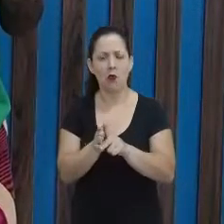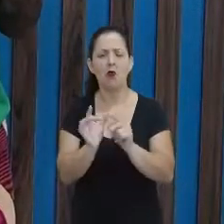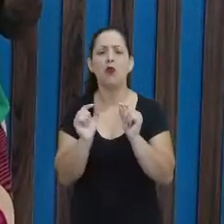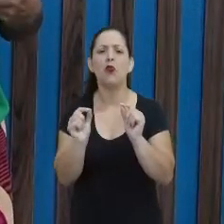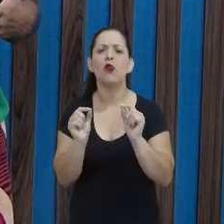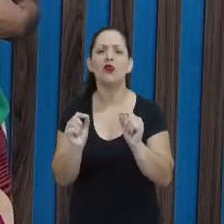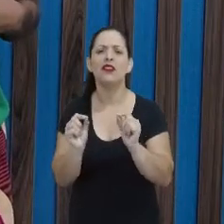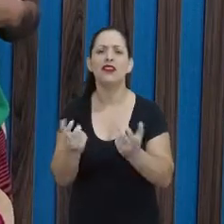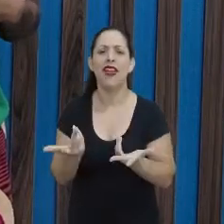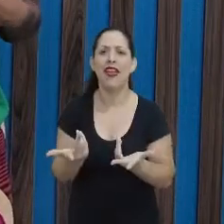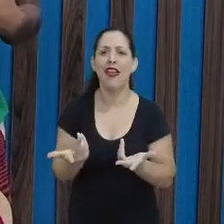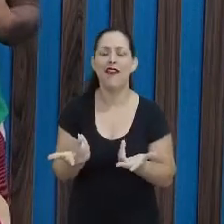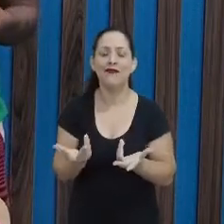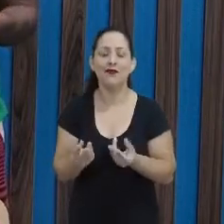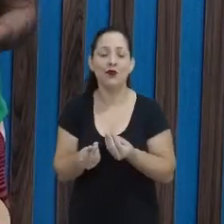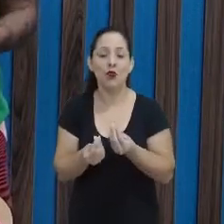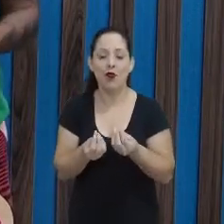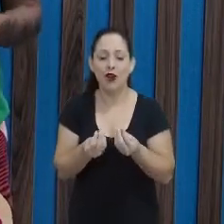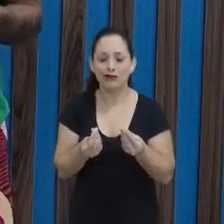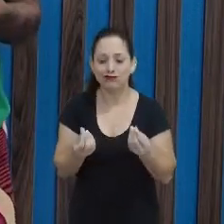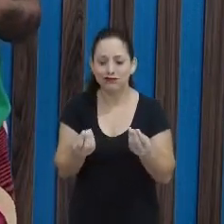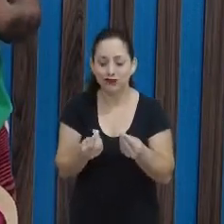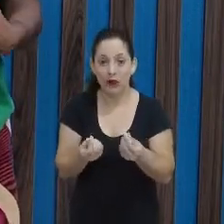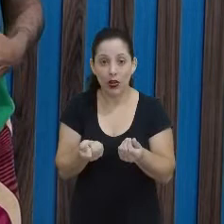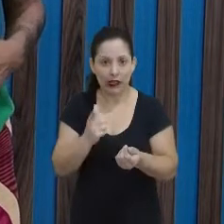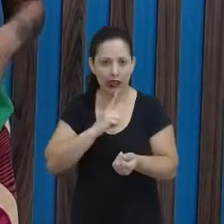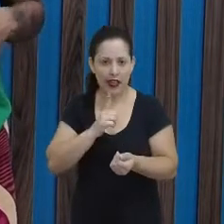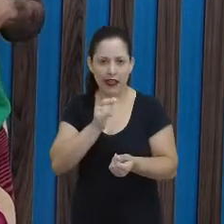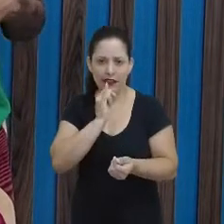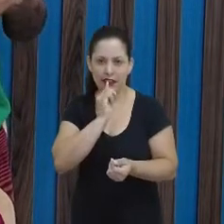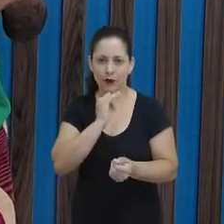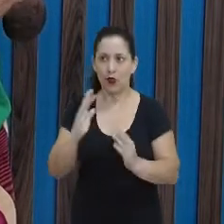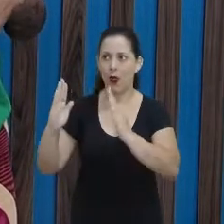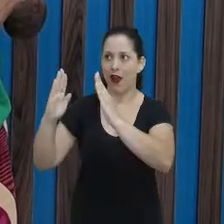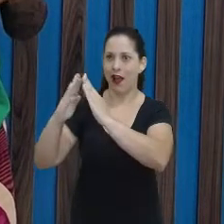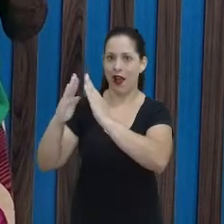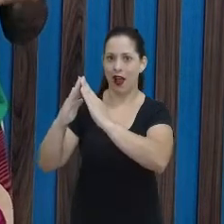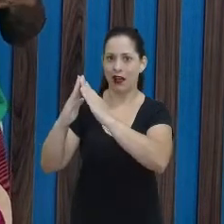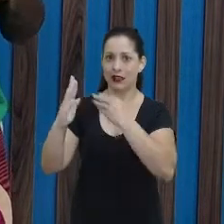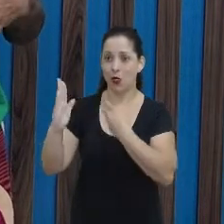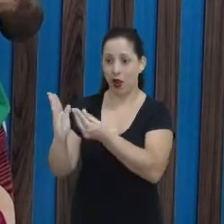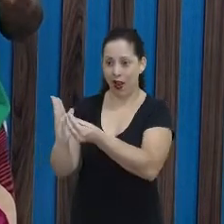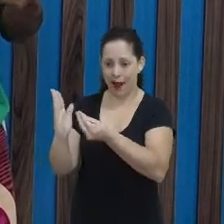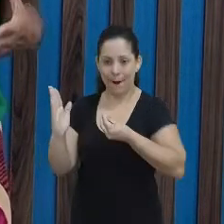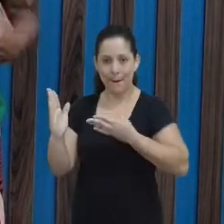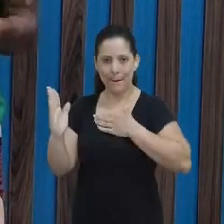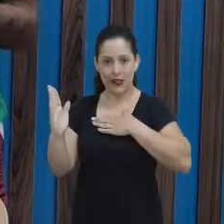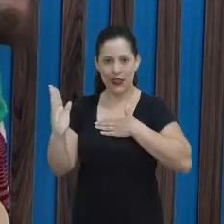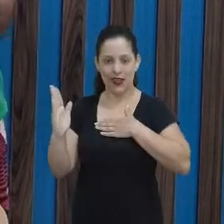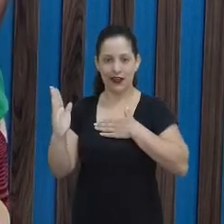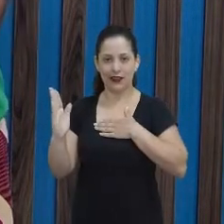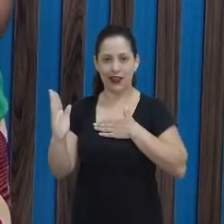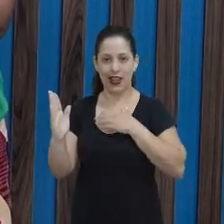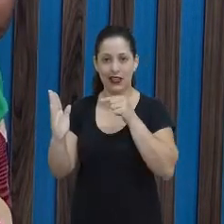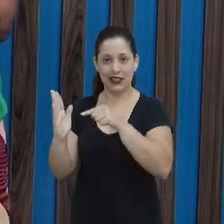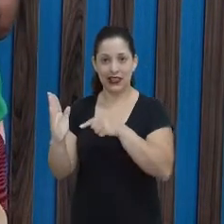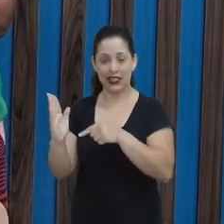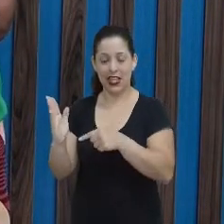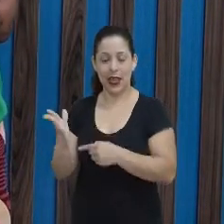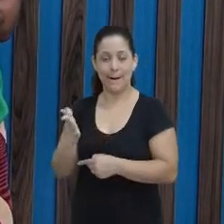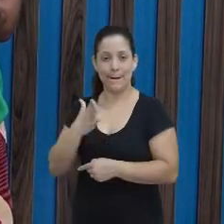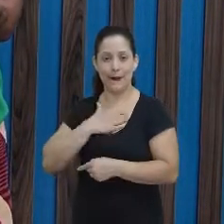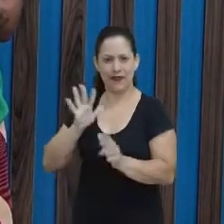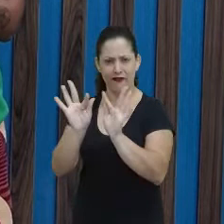eu tenho tal patrimônio, eu tenho uma casa, eu recebi tal coisa. É uma herança que você ganhou de quem veio antes